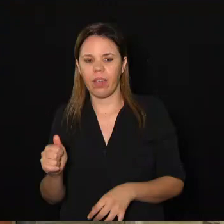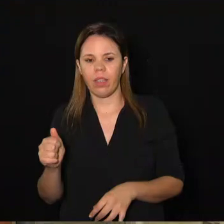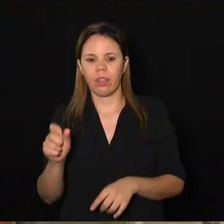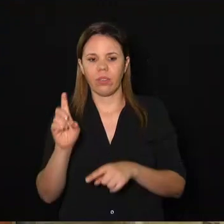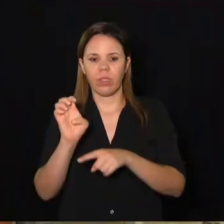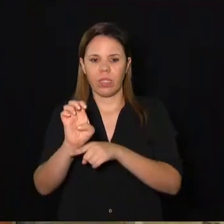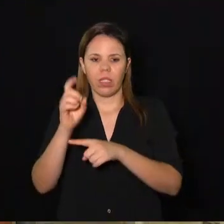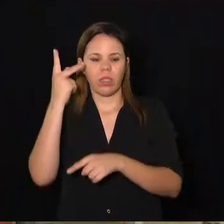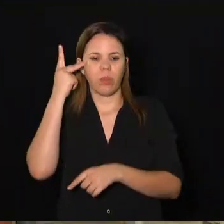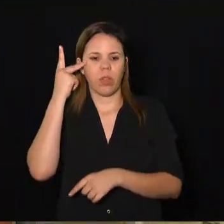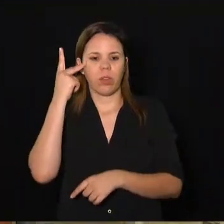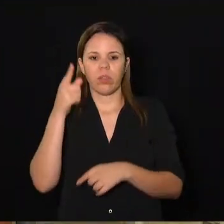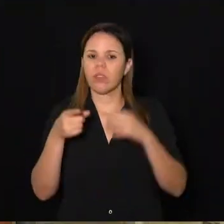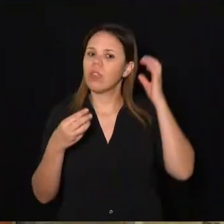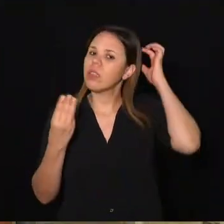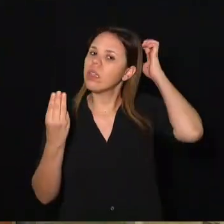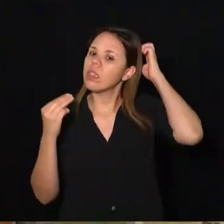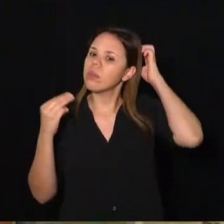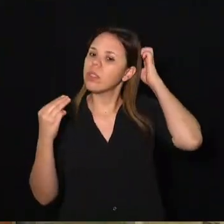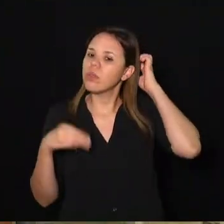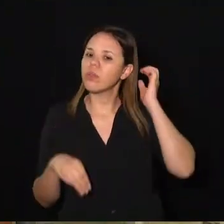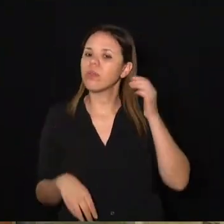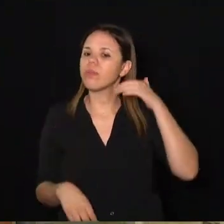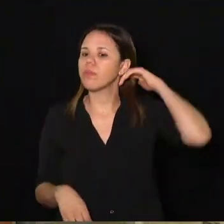o senhor tem três minutos Felipe